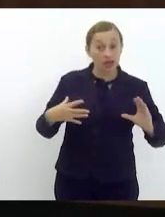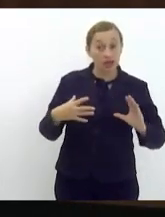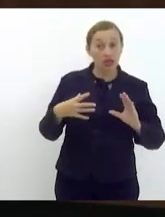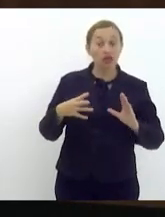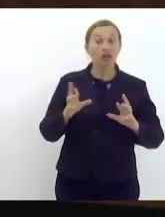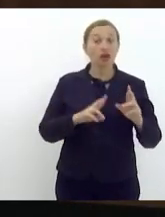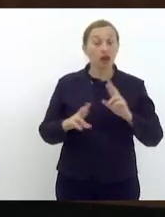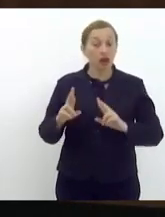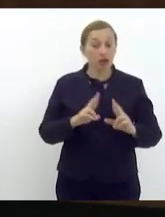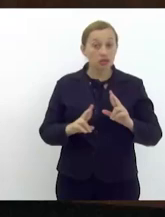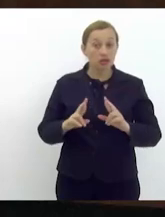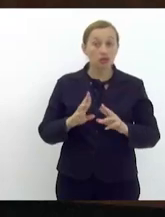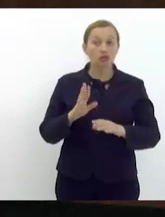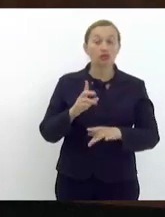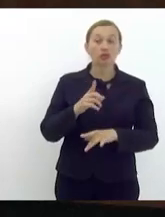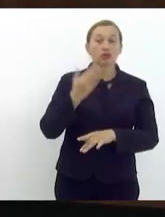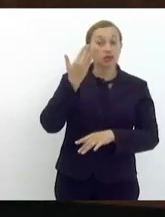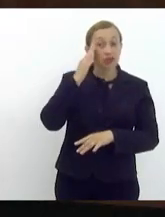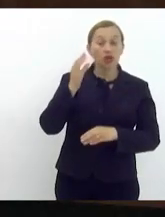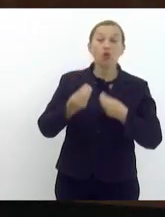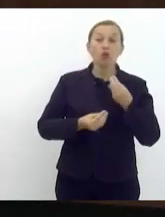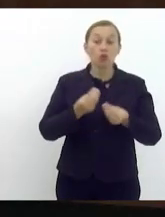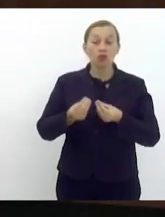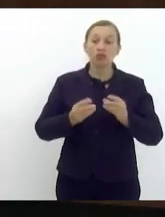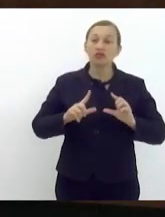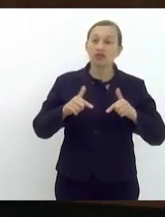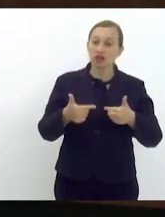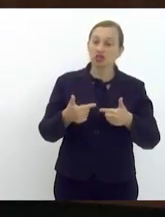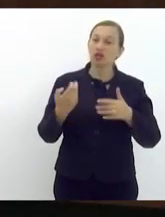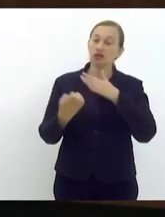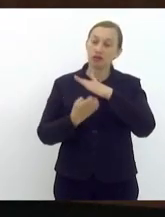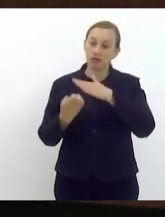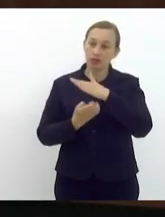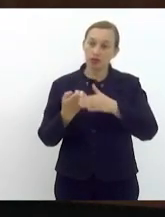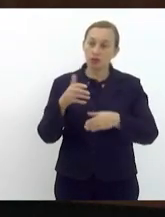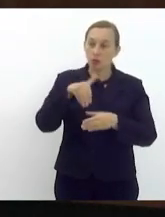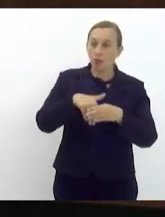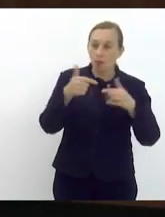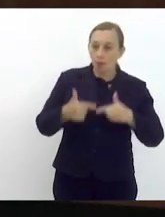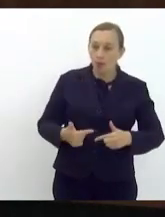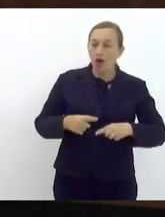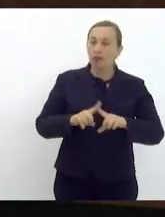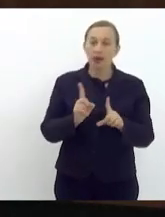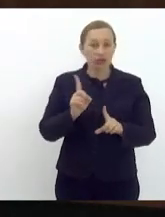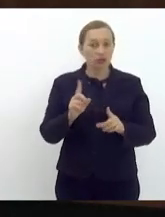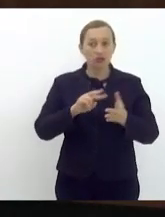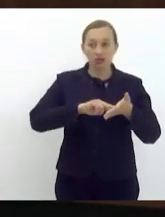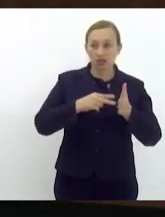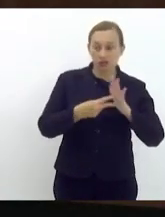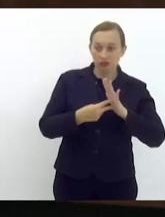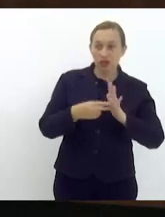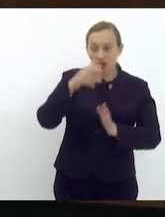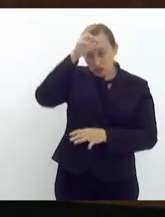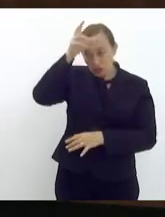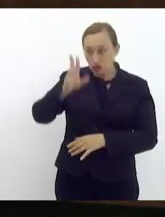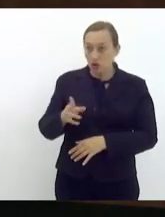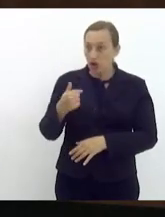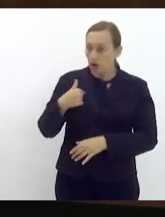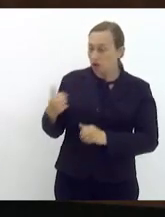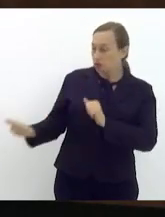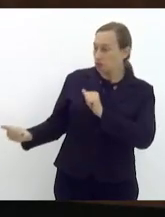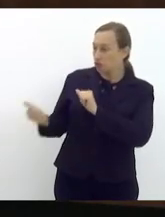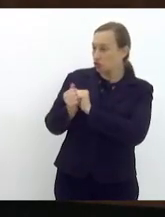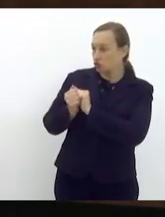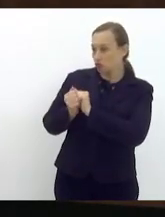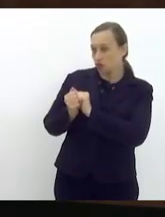nossa concepção de como deveria funcionar a agência. Abstenção. Mas isso não significa, Tia Ju, que eu não estarei ao seu